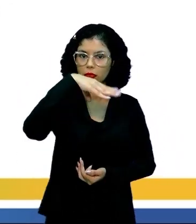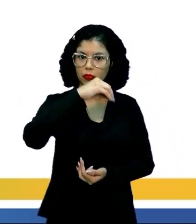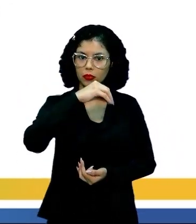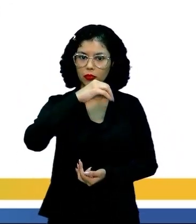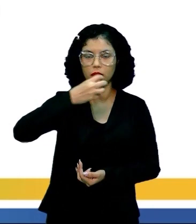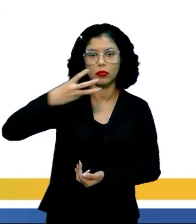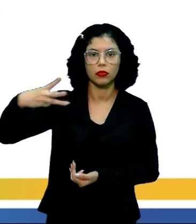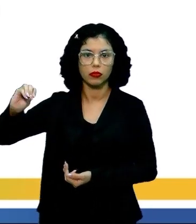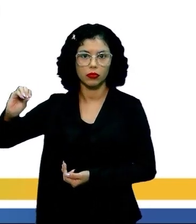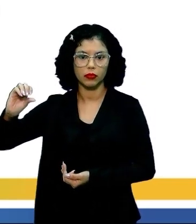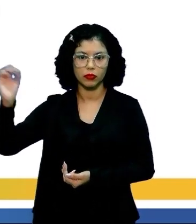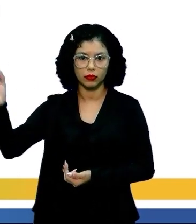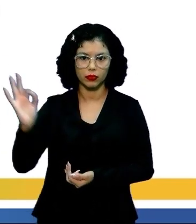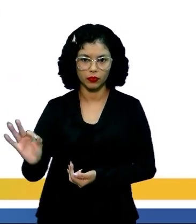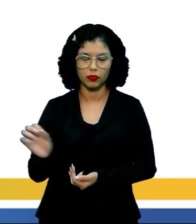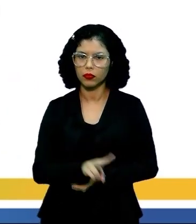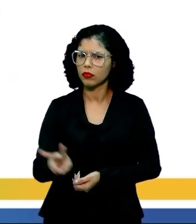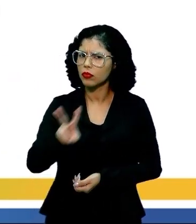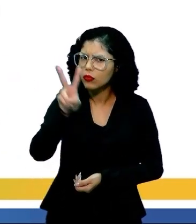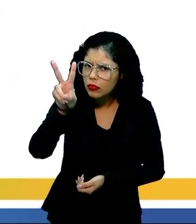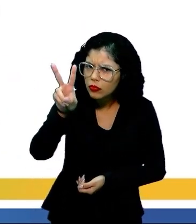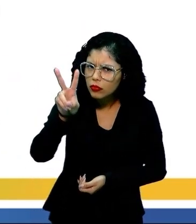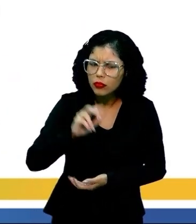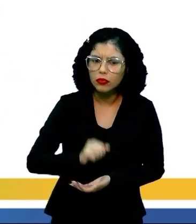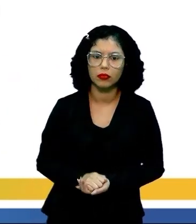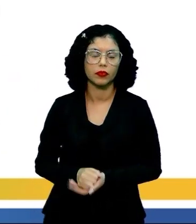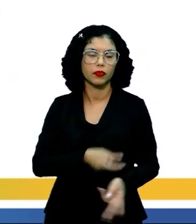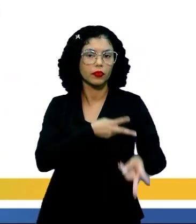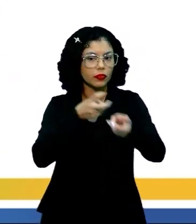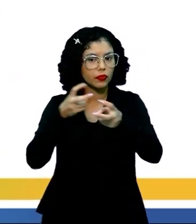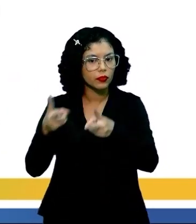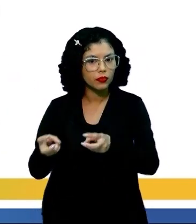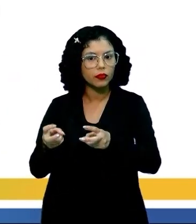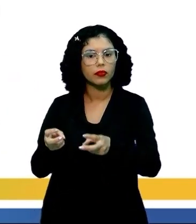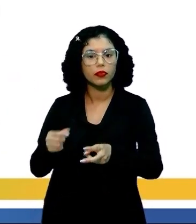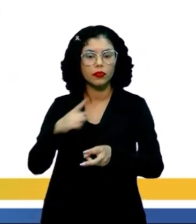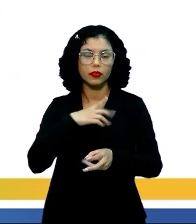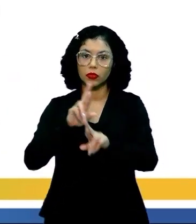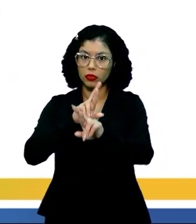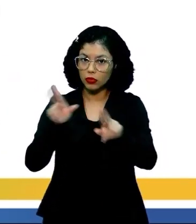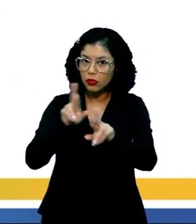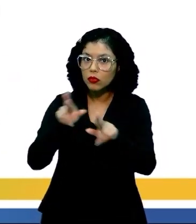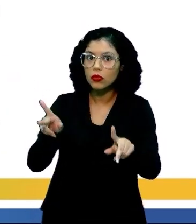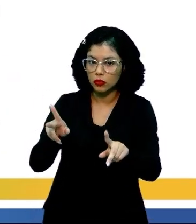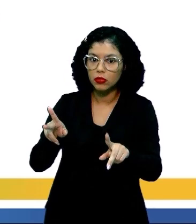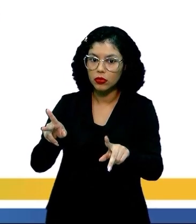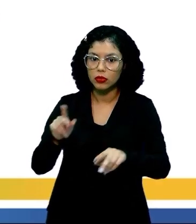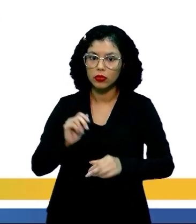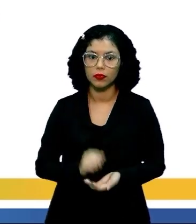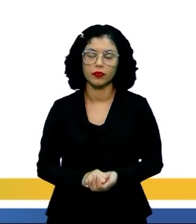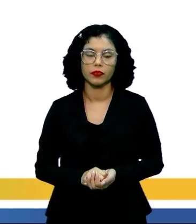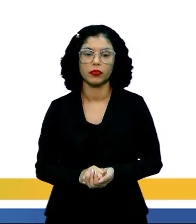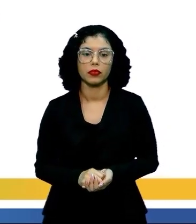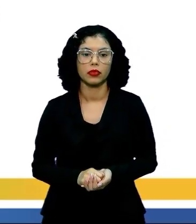90 corresponde a 30% de qual valor? Percebam que aqui tem uma diferença,